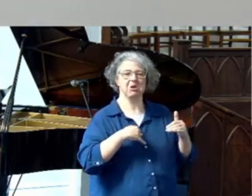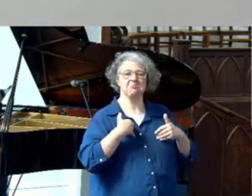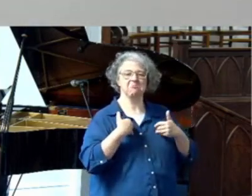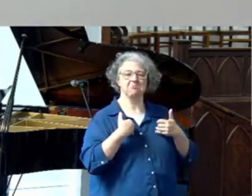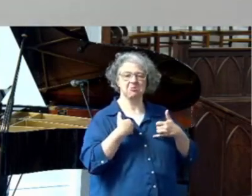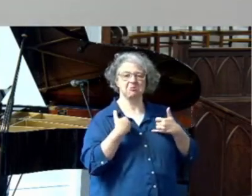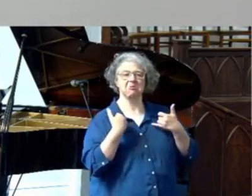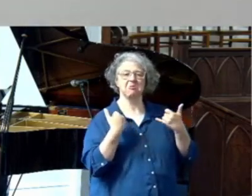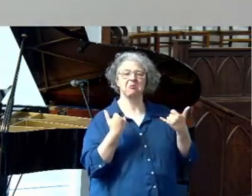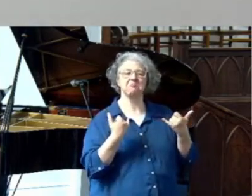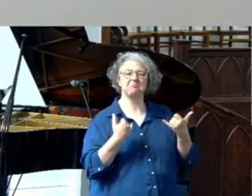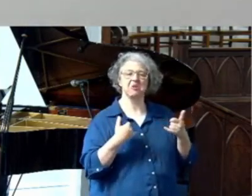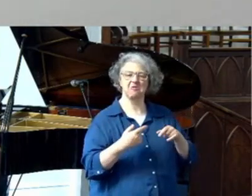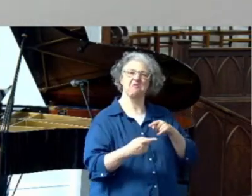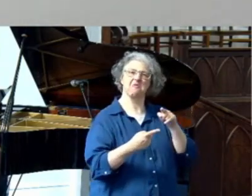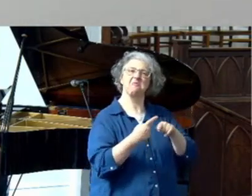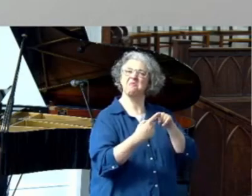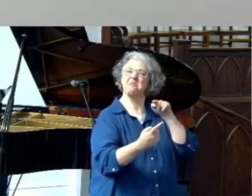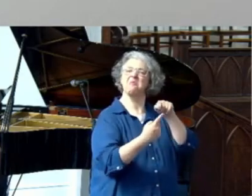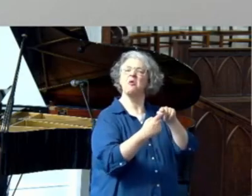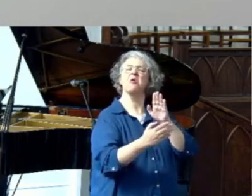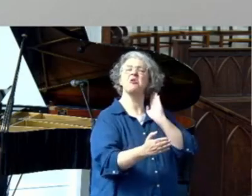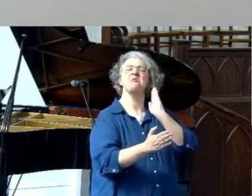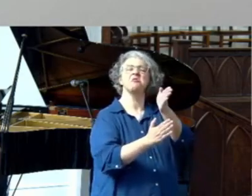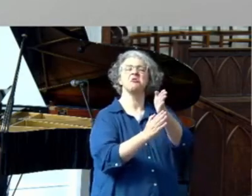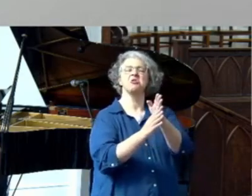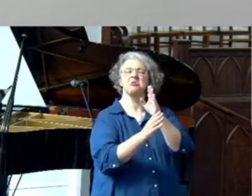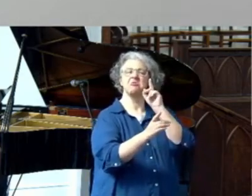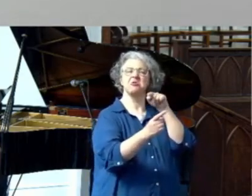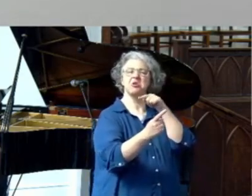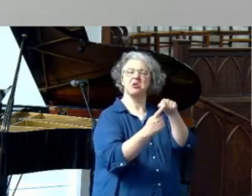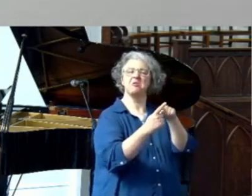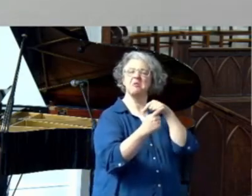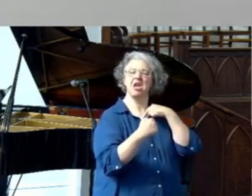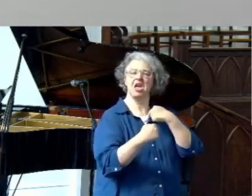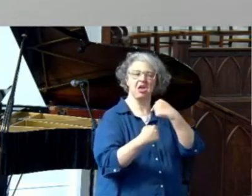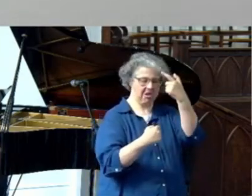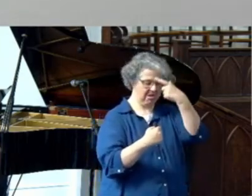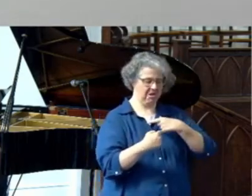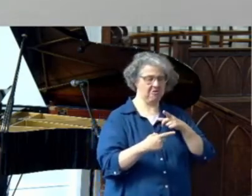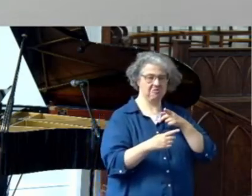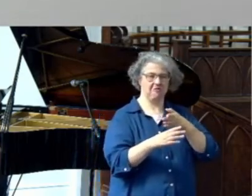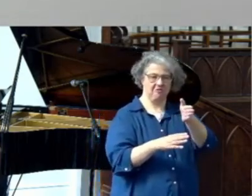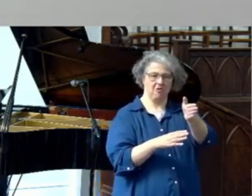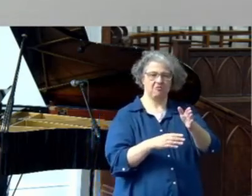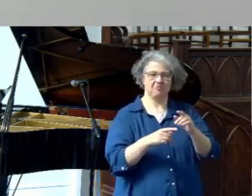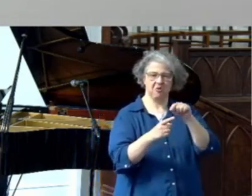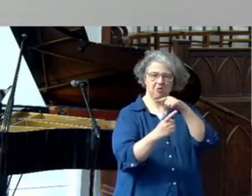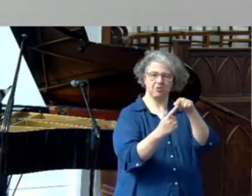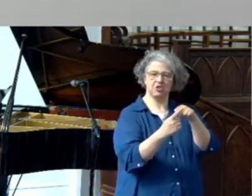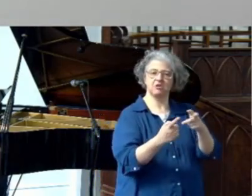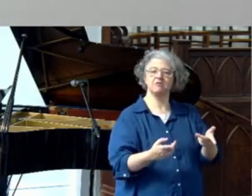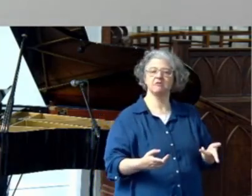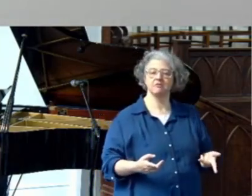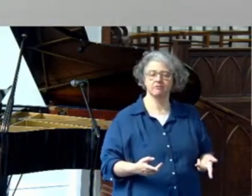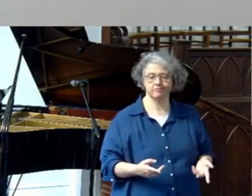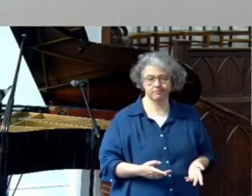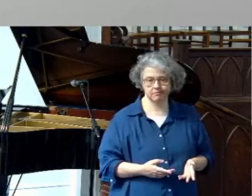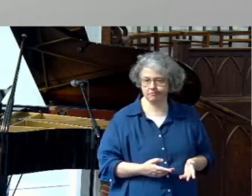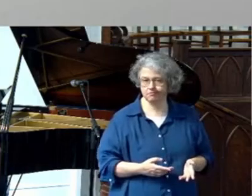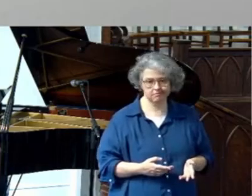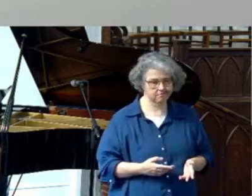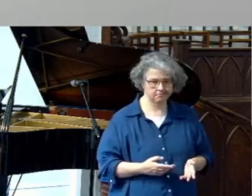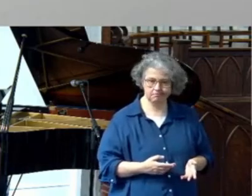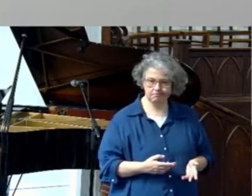maldade no coração? Mais uma vez eu volto ao livro de Provérbios, que nos traz sempre grandes